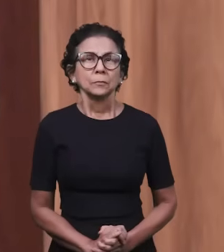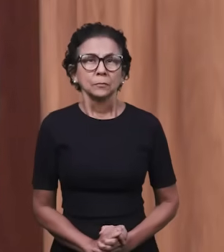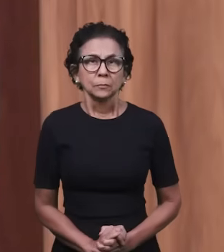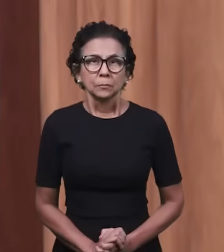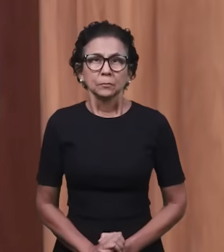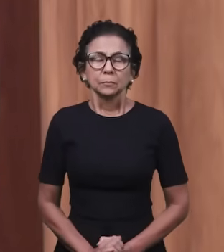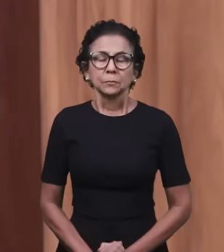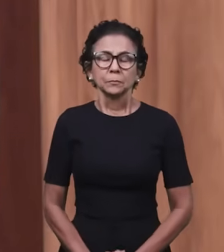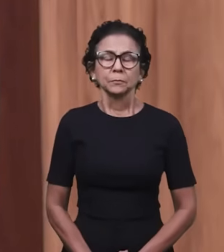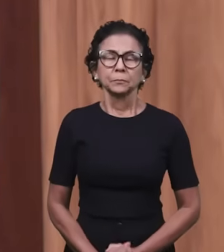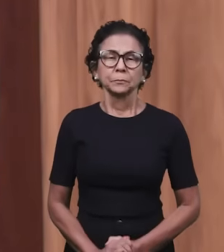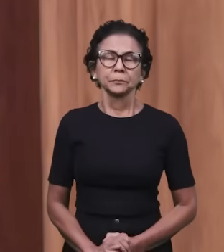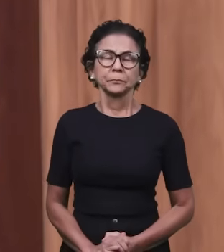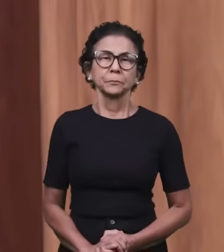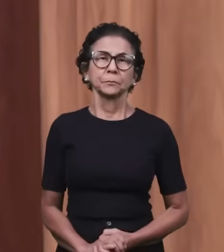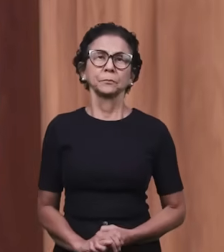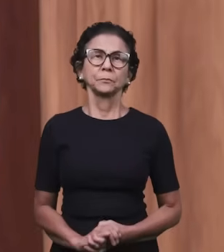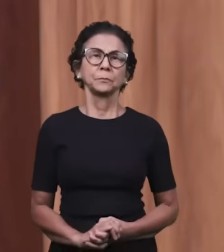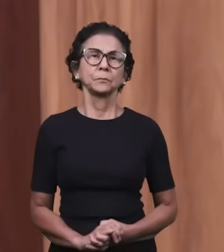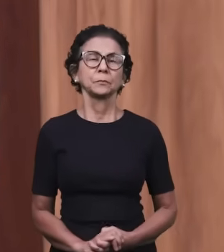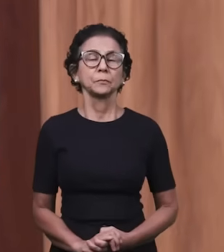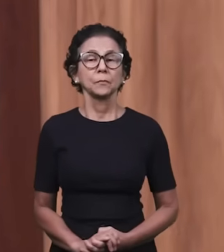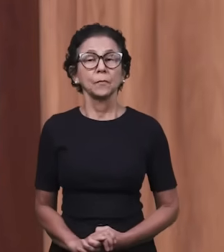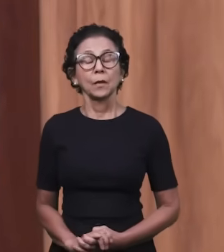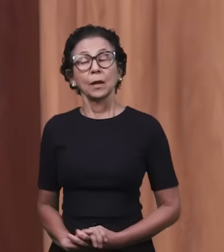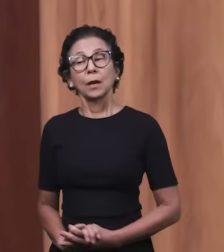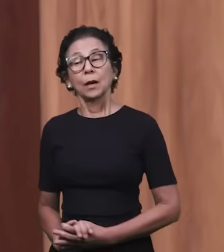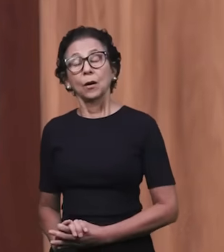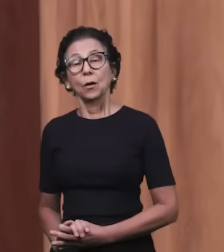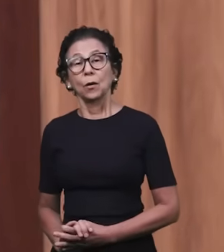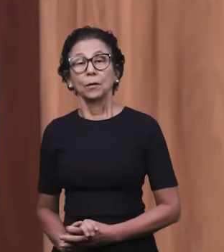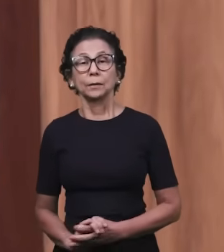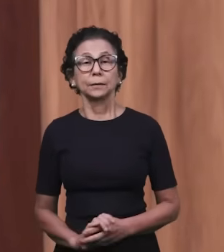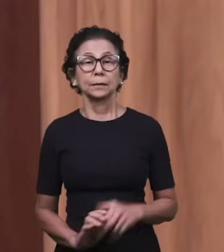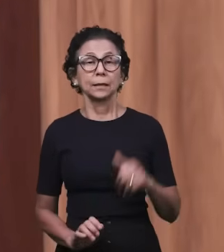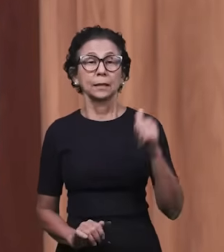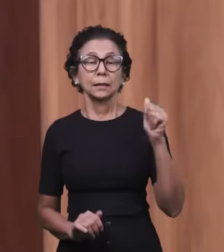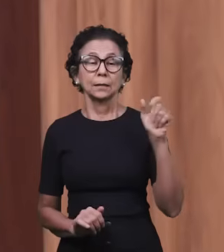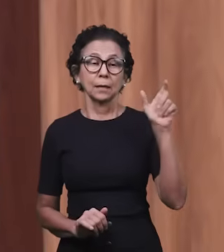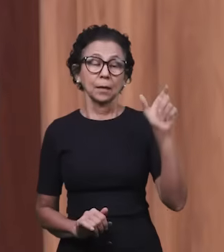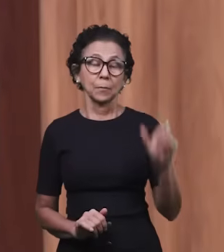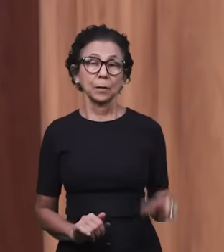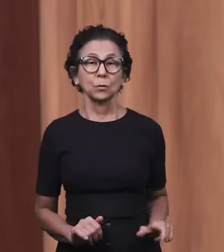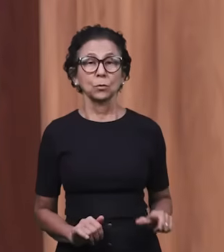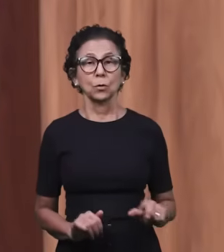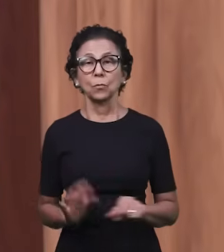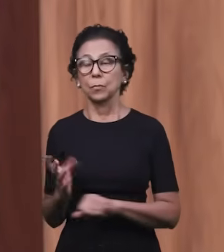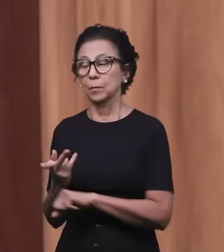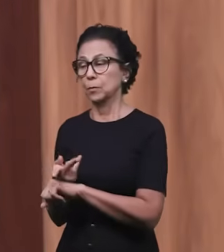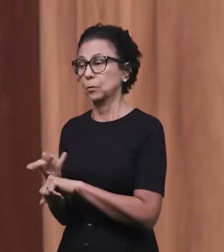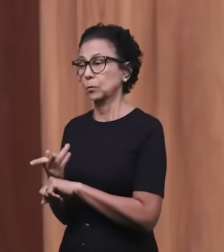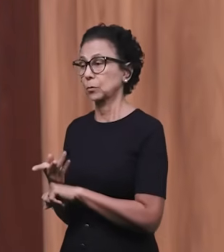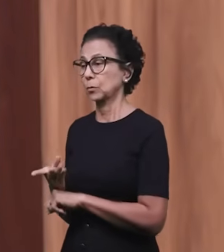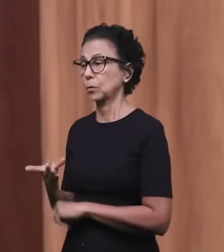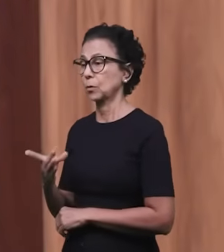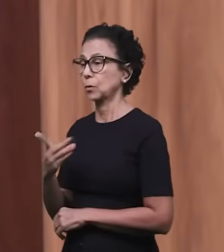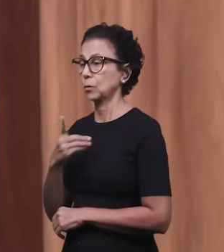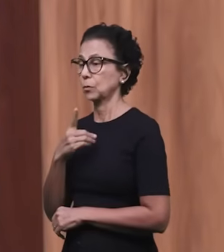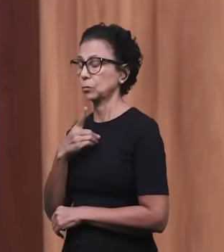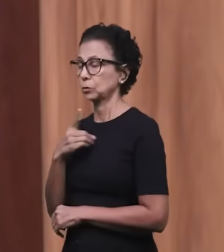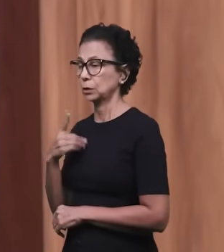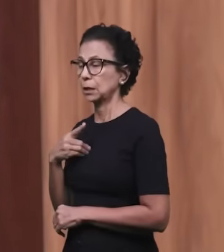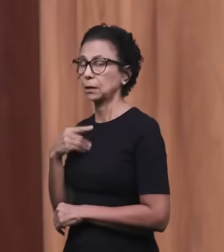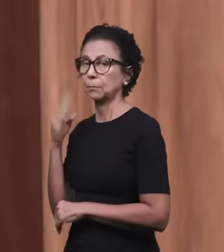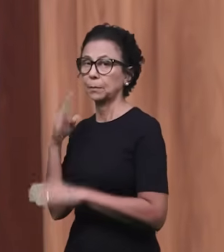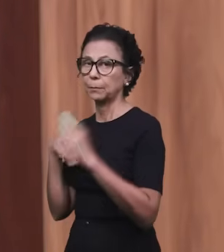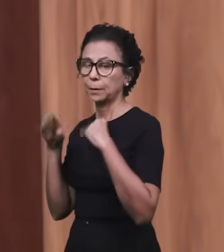conduzir a conversa, dando a entender para a ovelha, né, que vai ser melhor nós pararmos ali e aguardar um